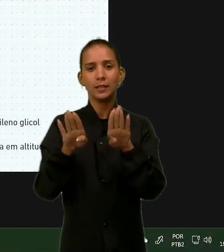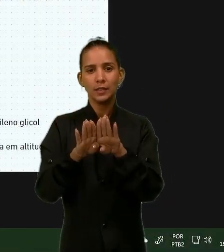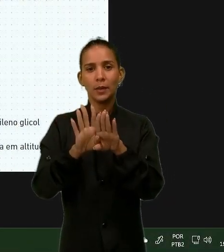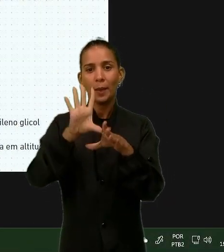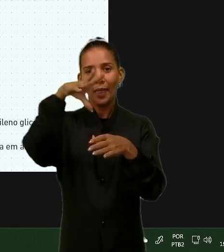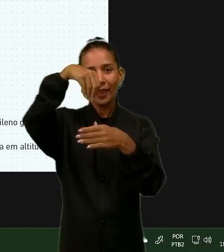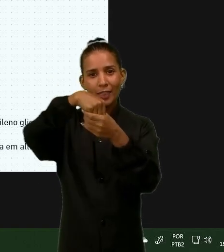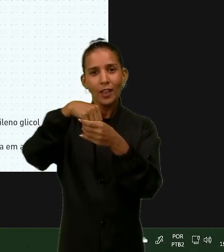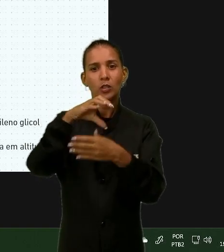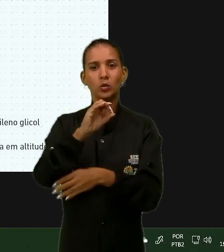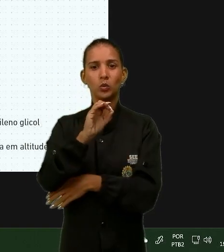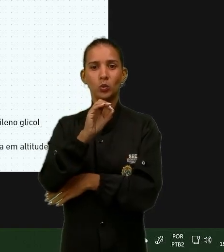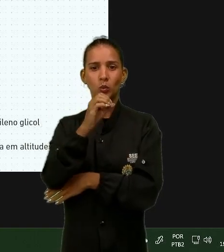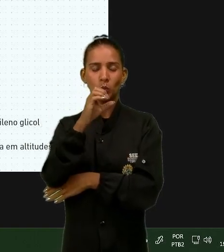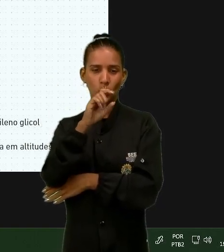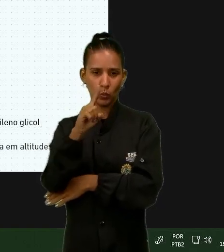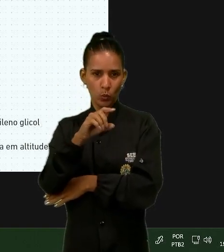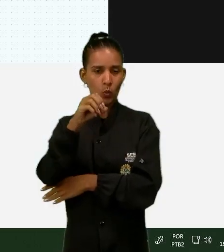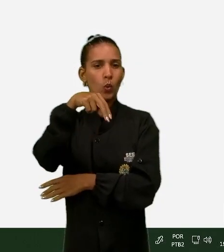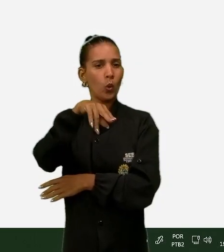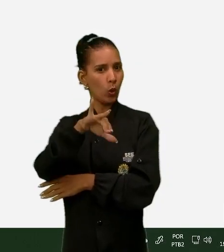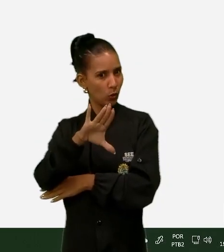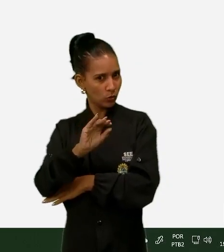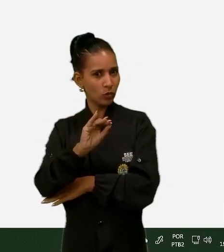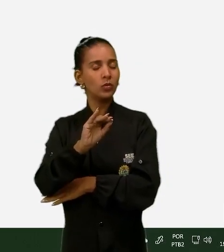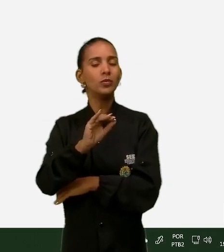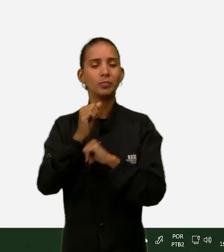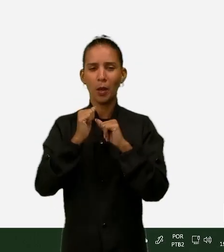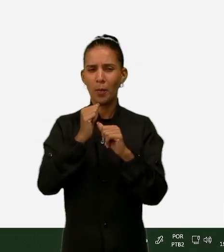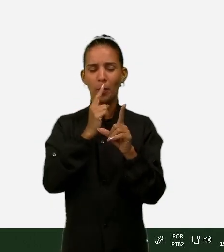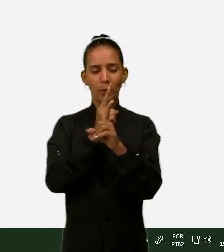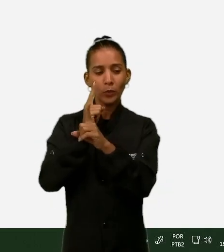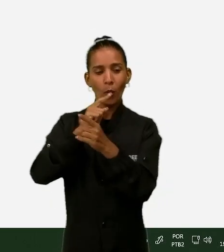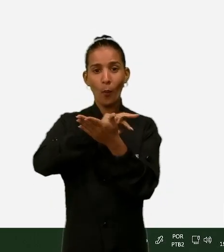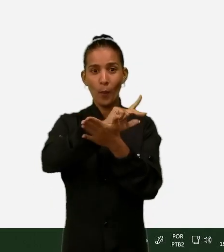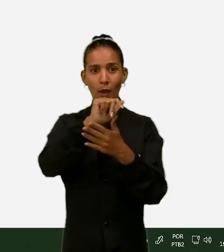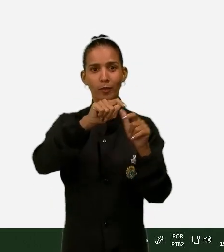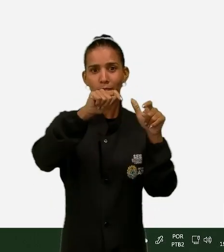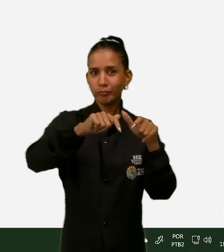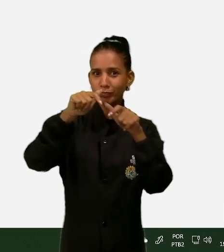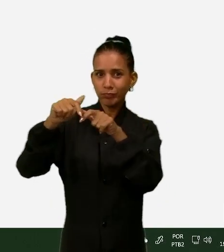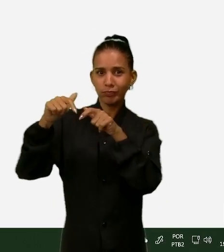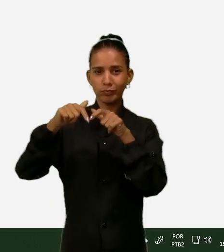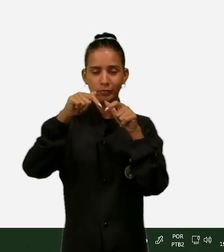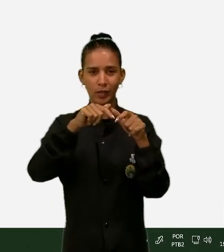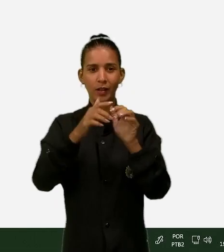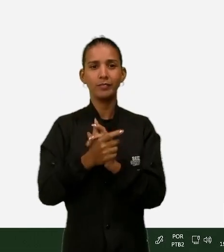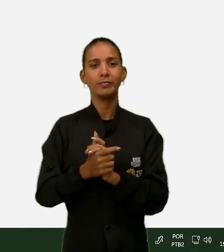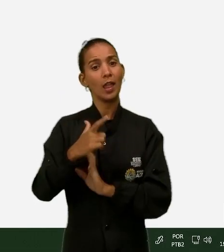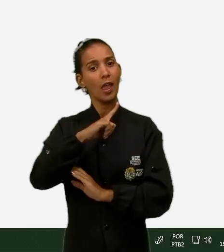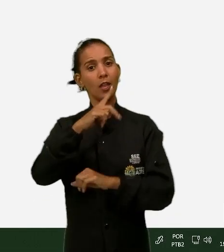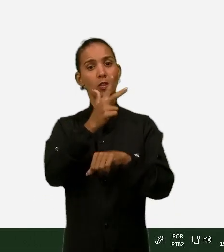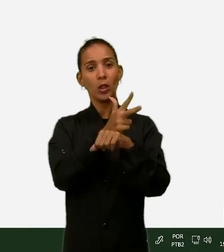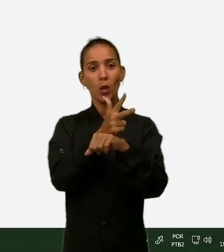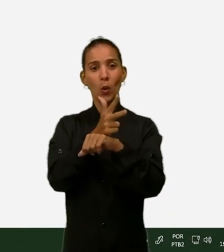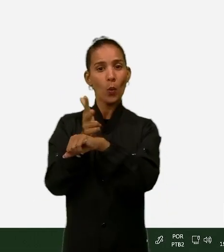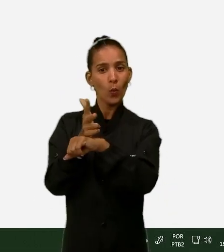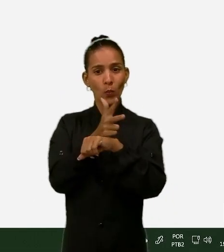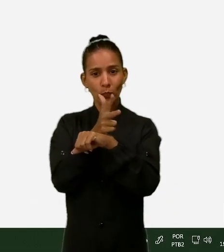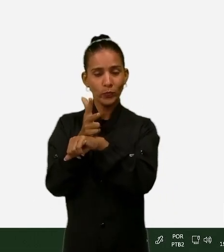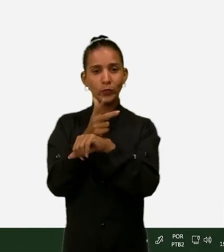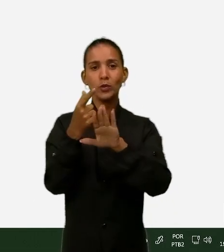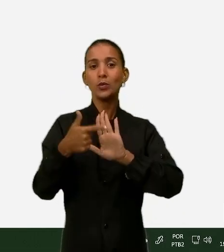ozônio. E aí aqui também temos um videozinho mostrando os